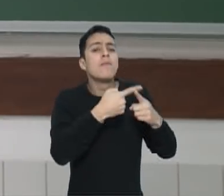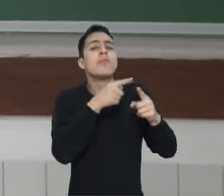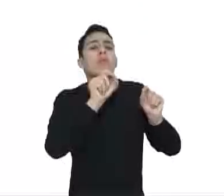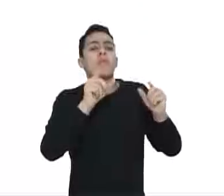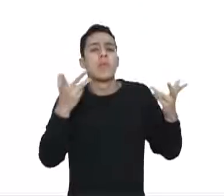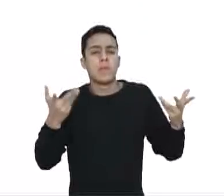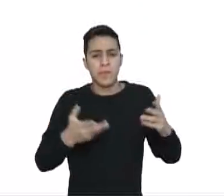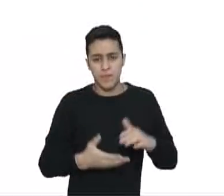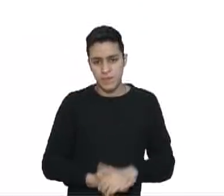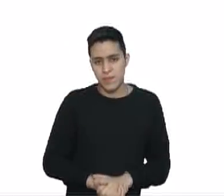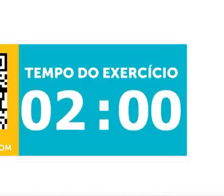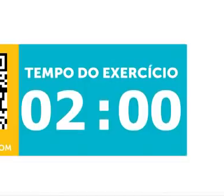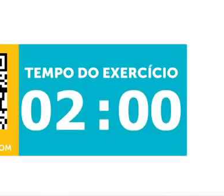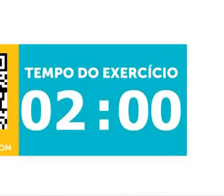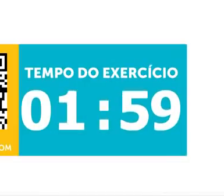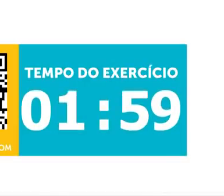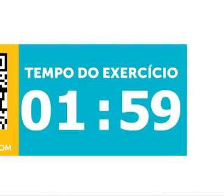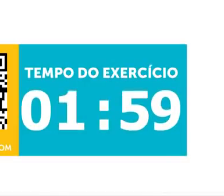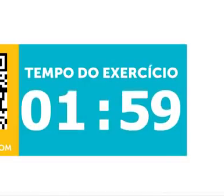correção.